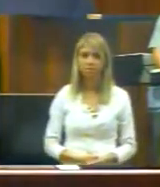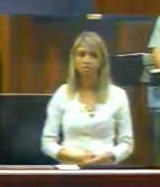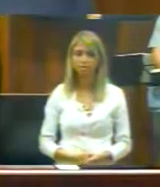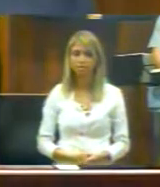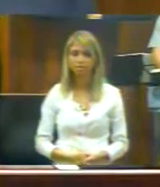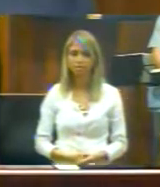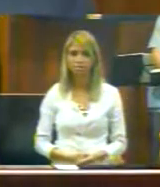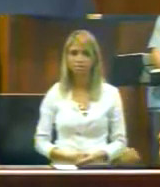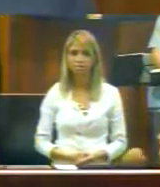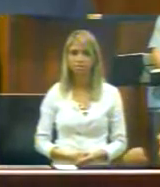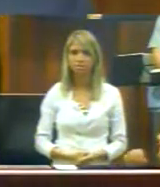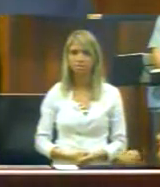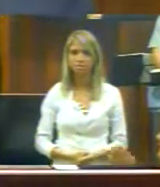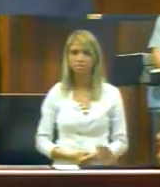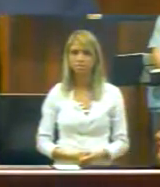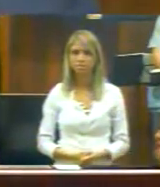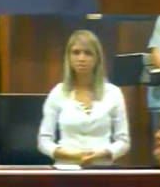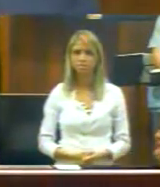quem será